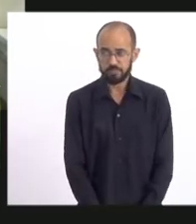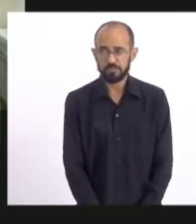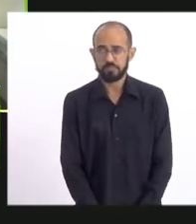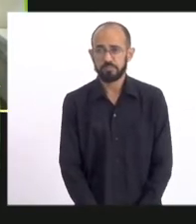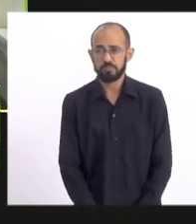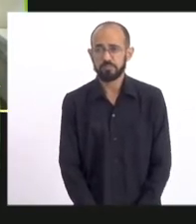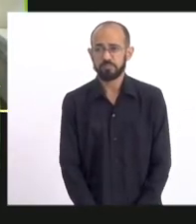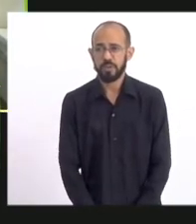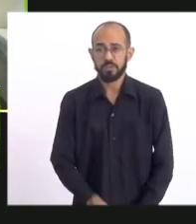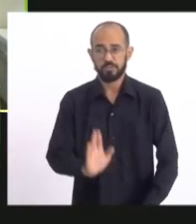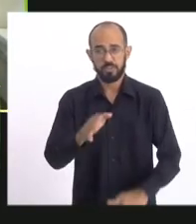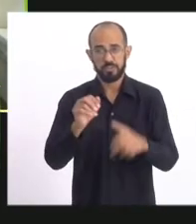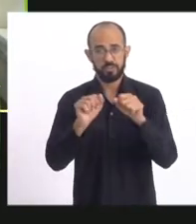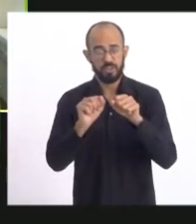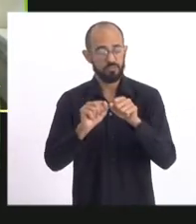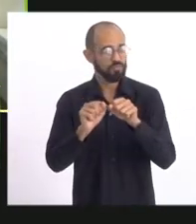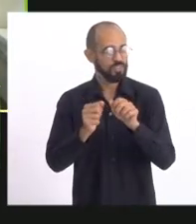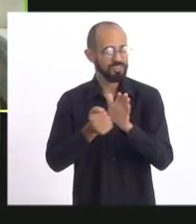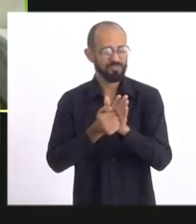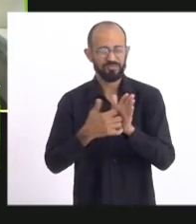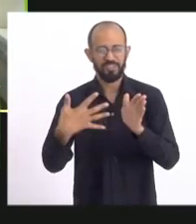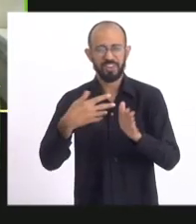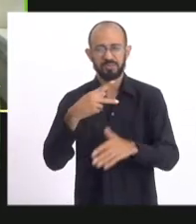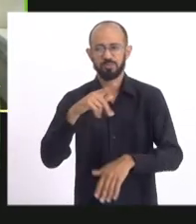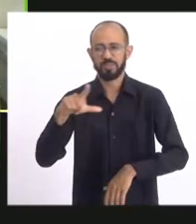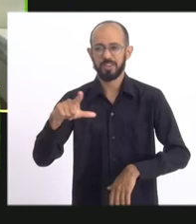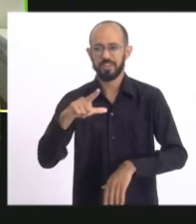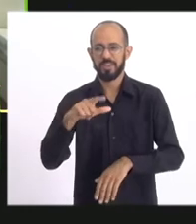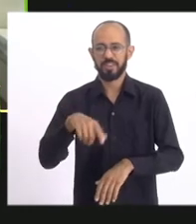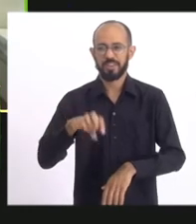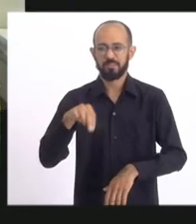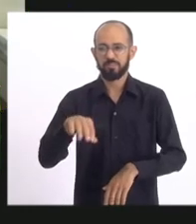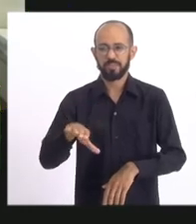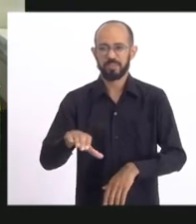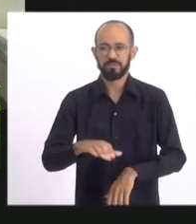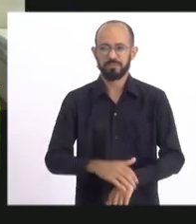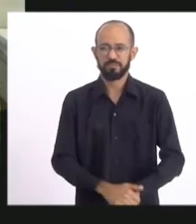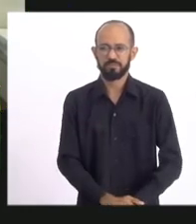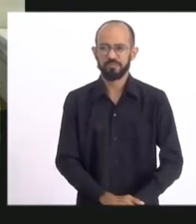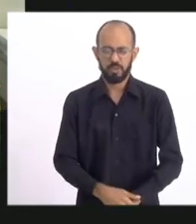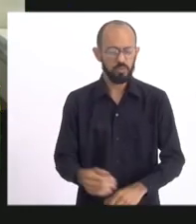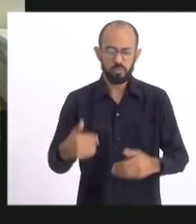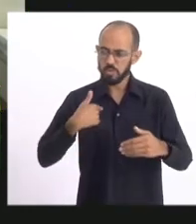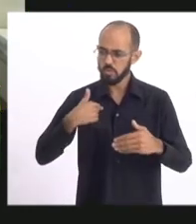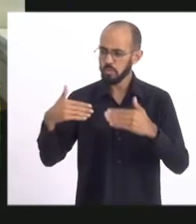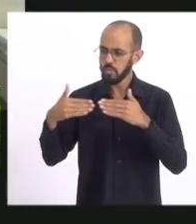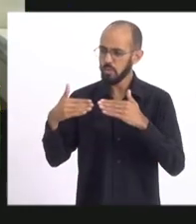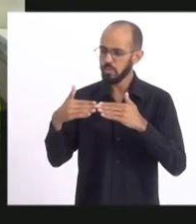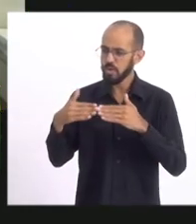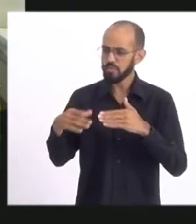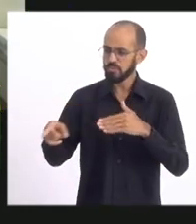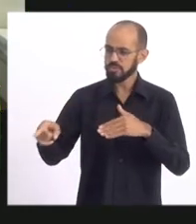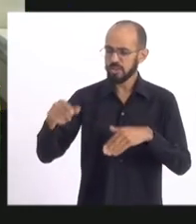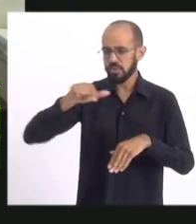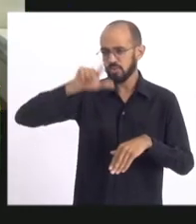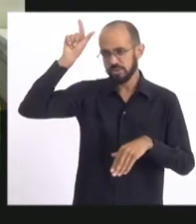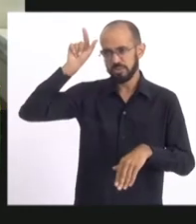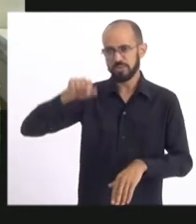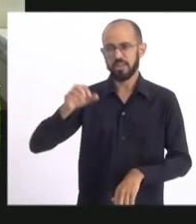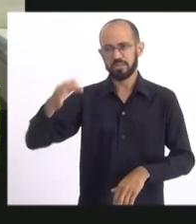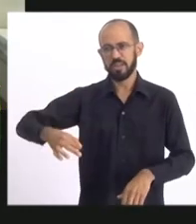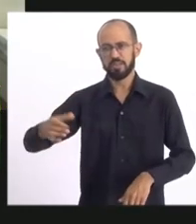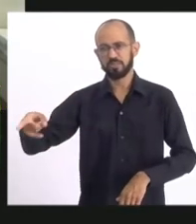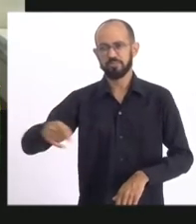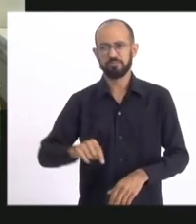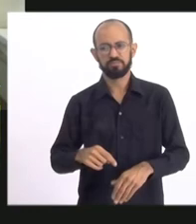Já fizemos isso em diversos projetos de lei. Vamos fazer. Não, mas eu concordei contigo, Luiz.